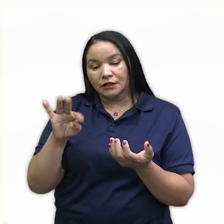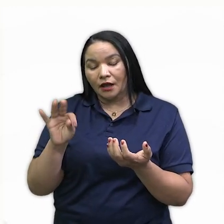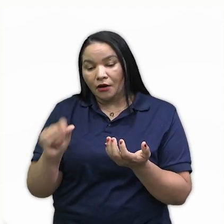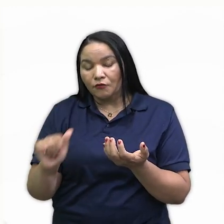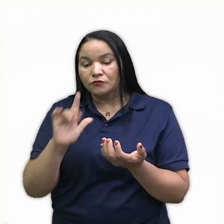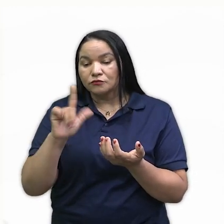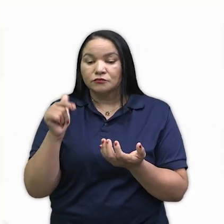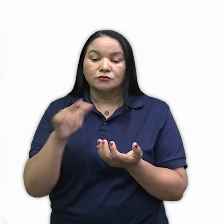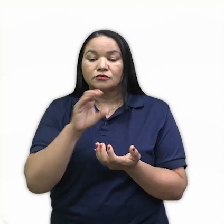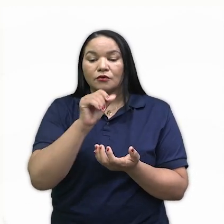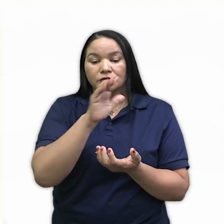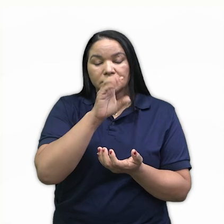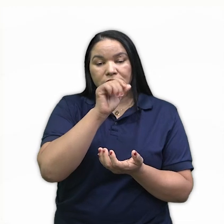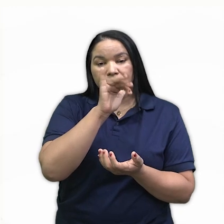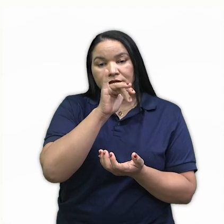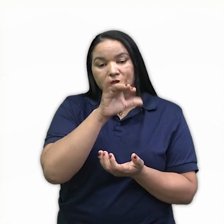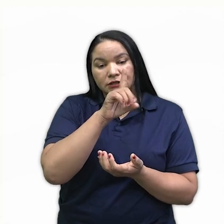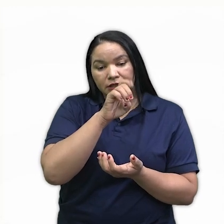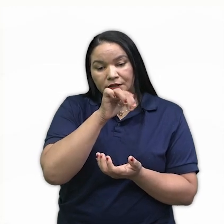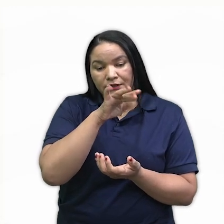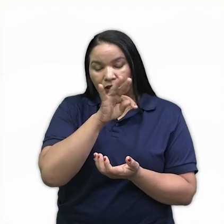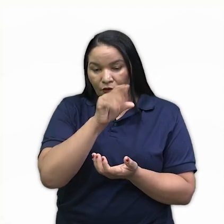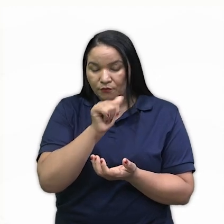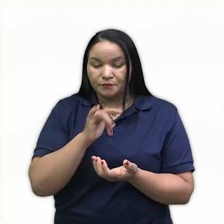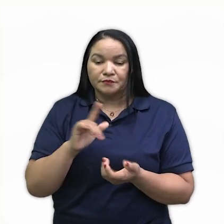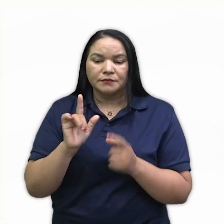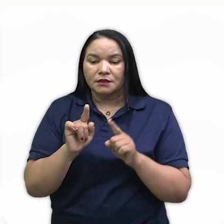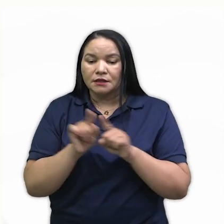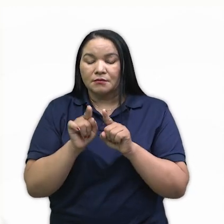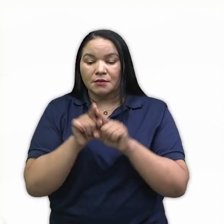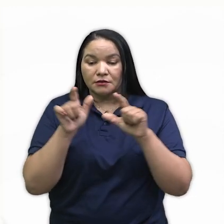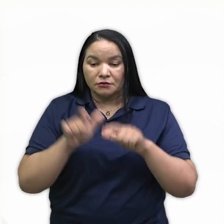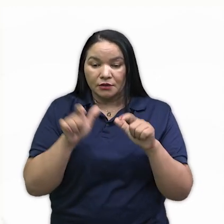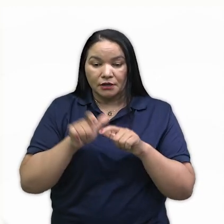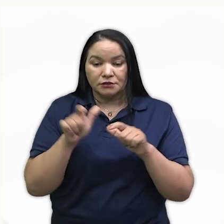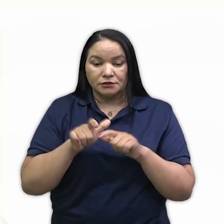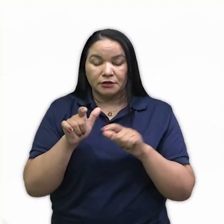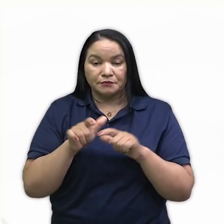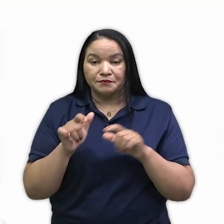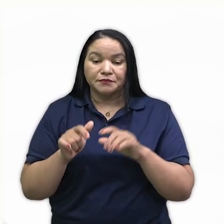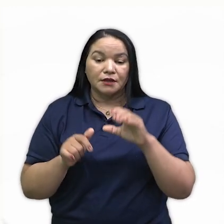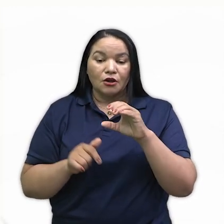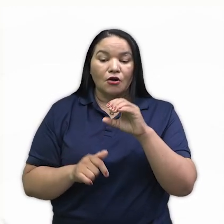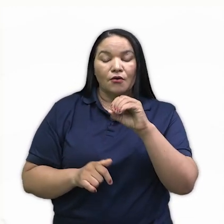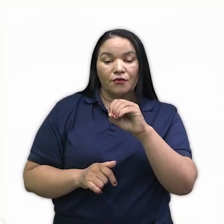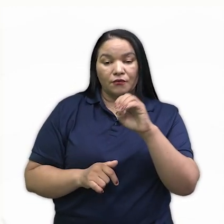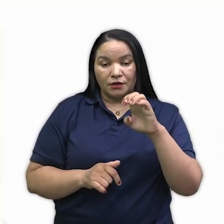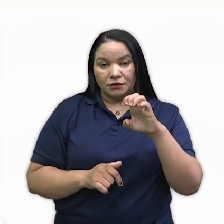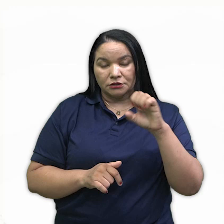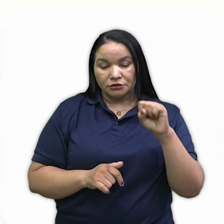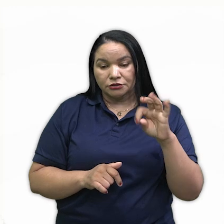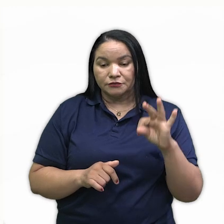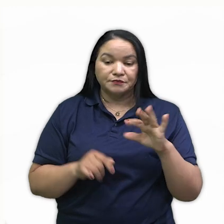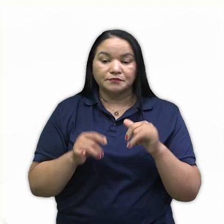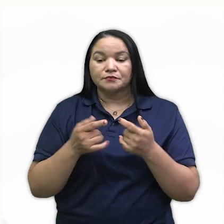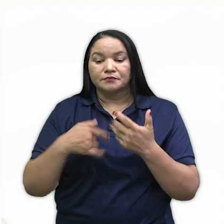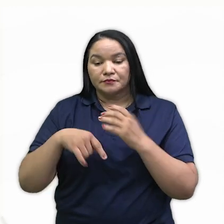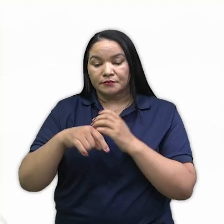o território brasileiro está todo ali localizado no oeste da linha do meridiano